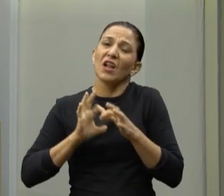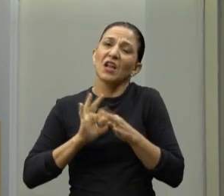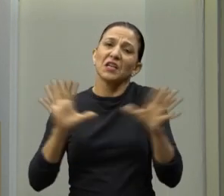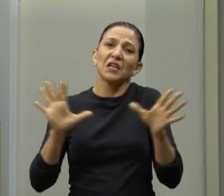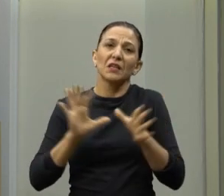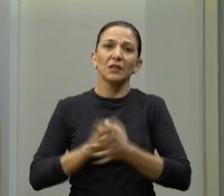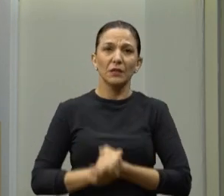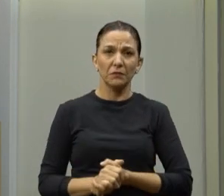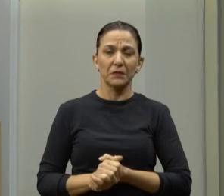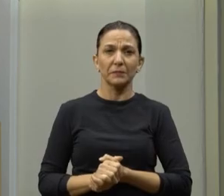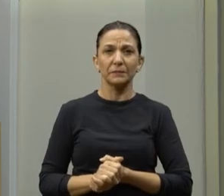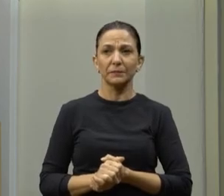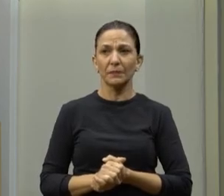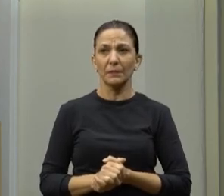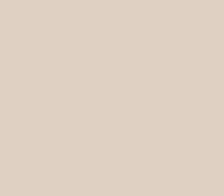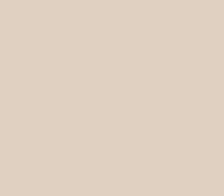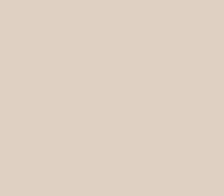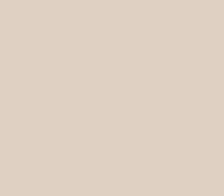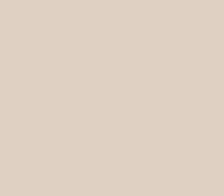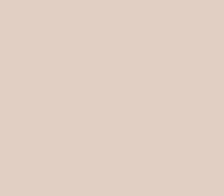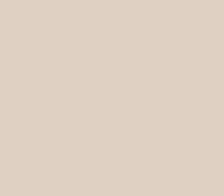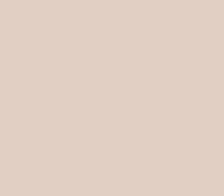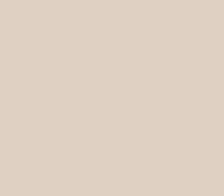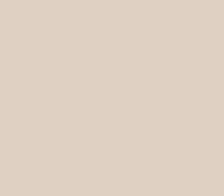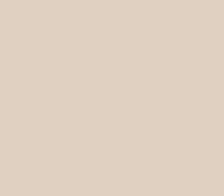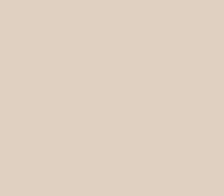obrigado a te matar todos nós